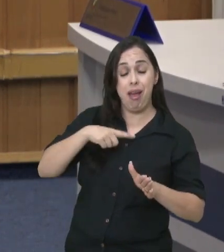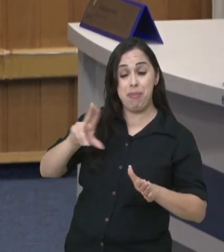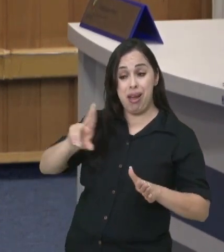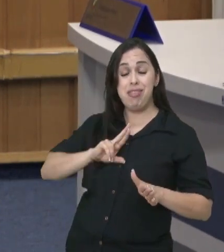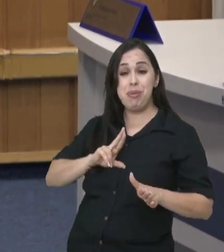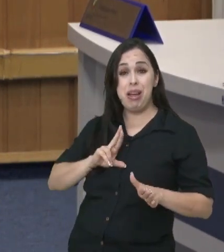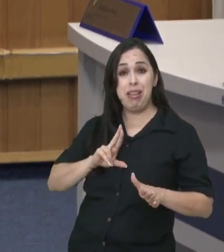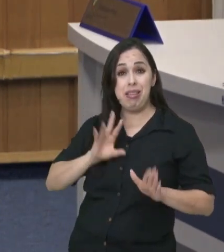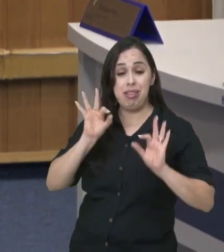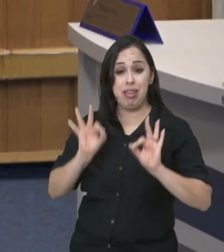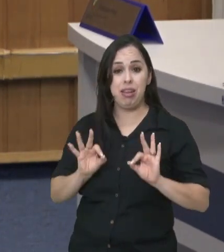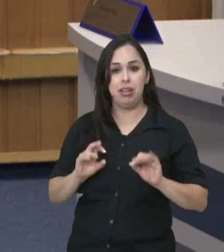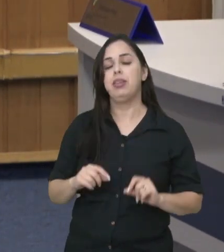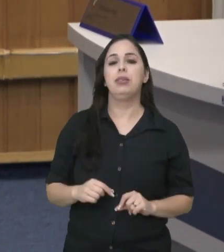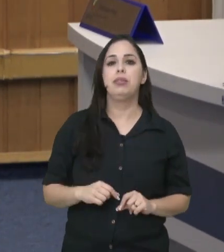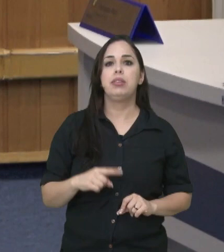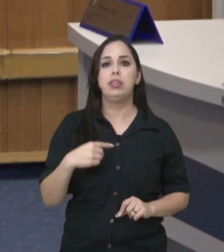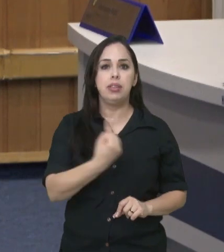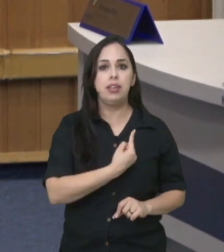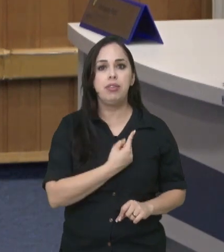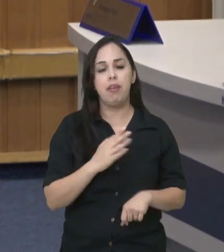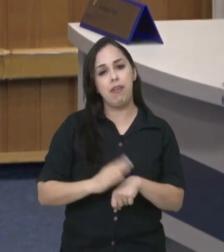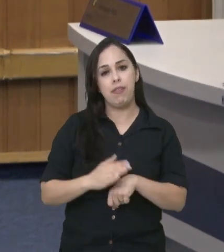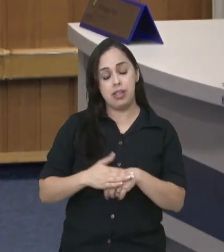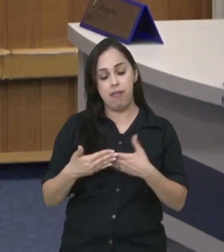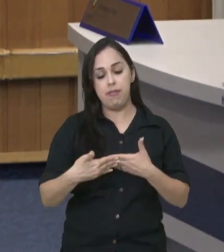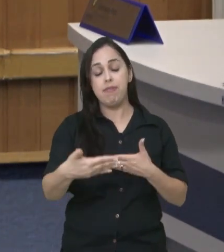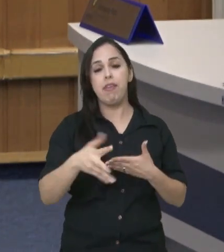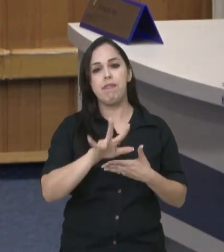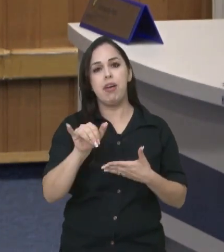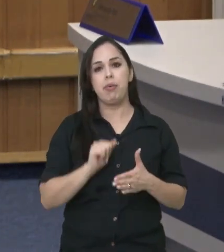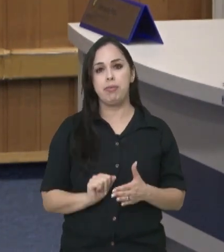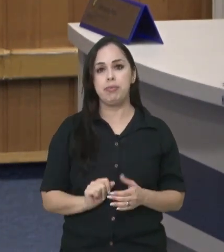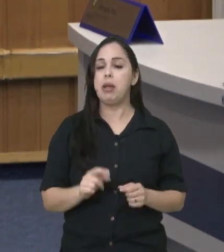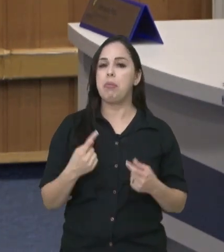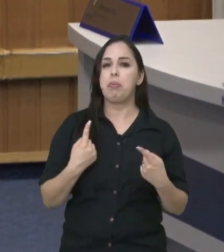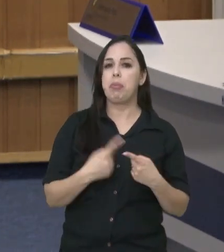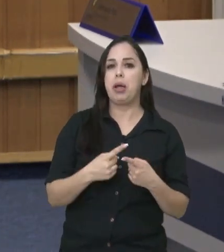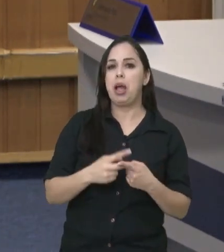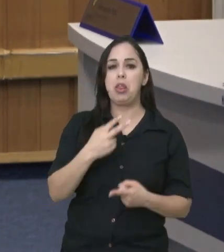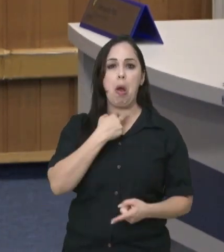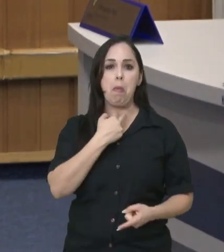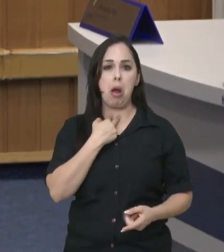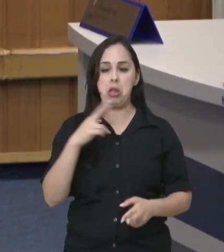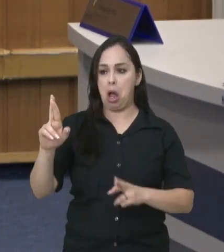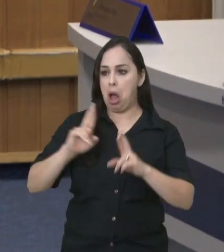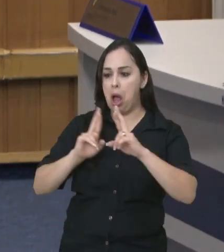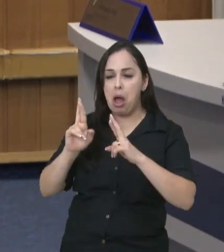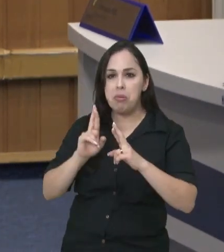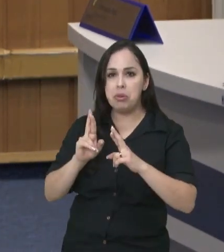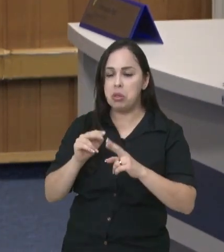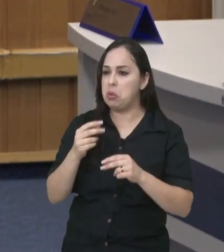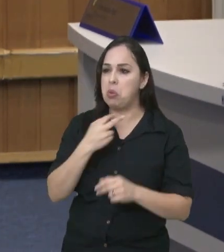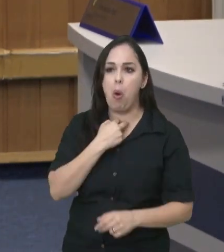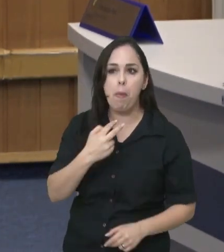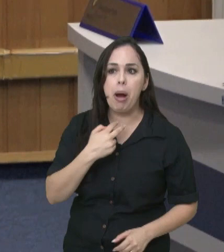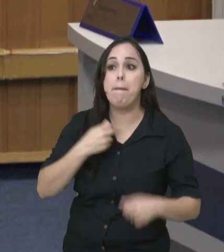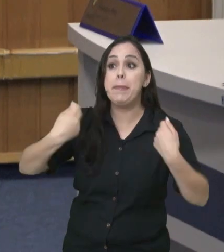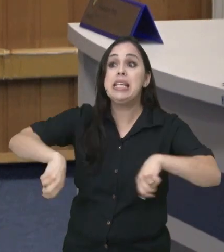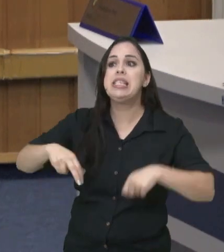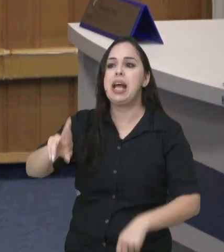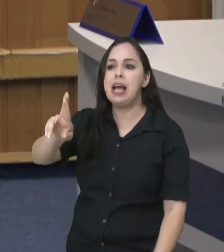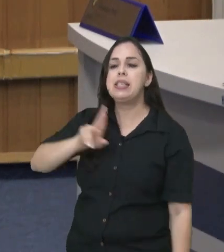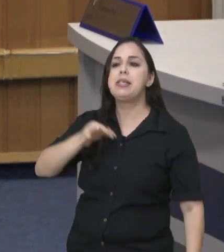requerimentos. E nós vamos ver o que nós vamos fazer daqui para frente, porque isso não pode ficar sem resposta, porque são coisas